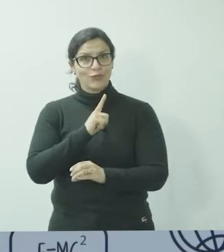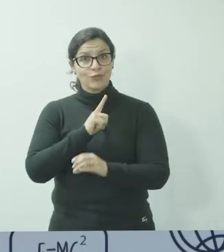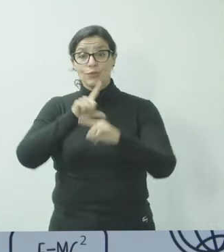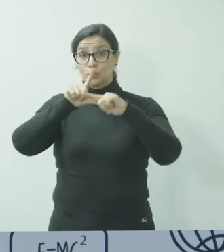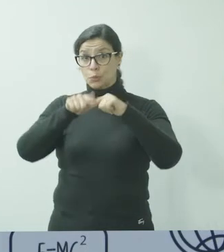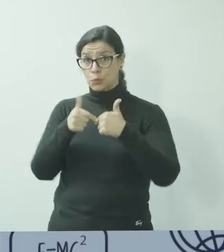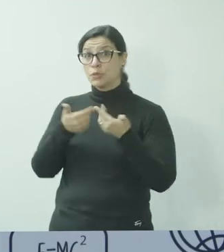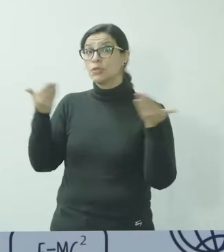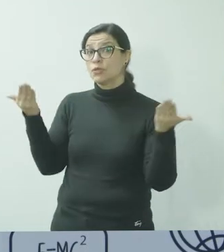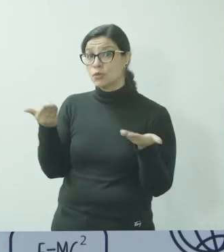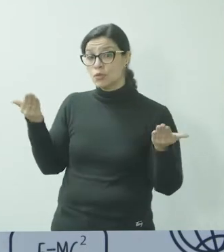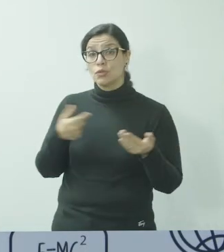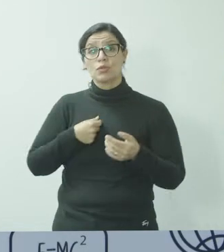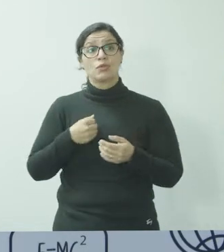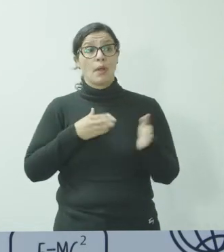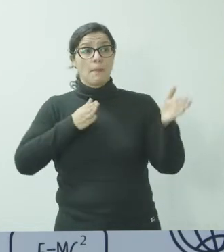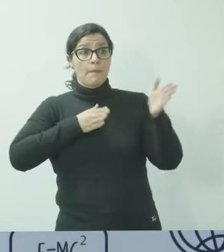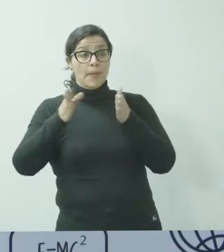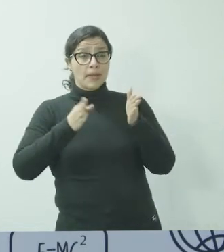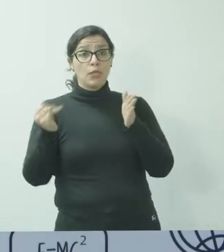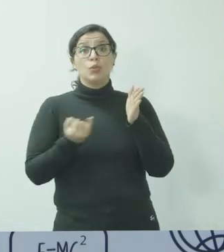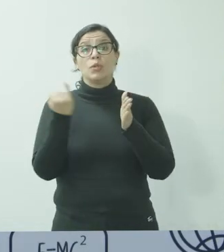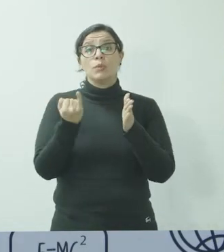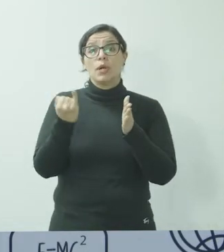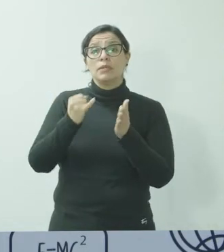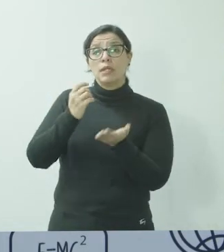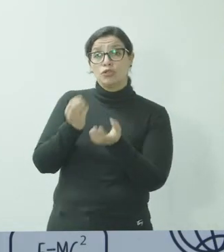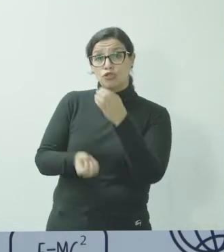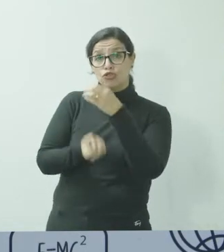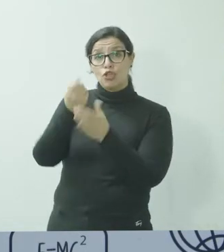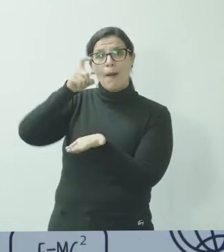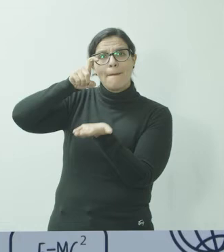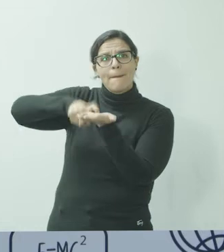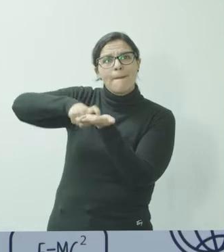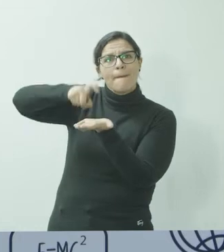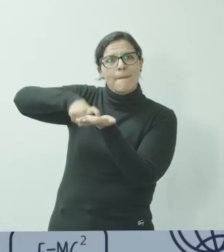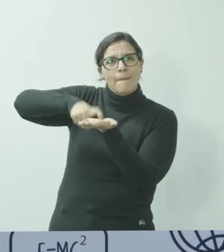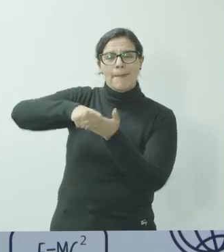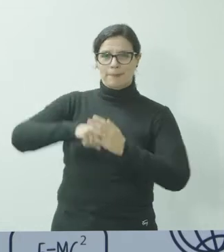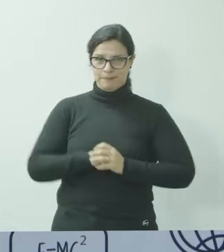isso que nesse período foi muito M importante a criação desse